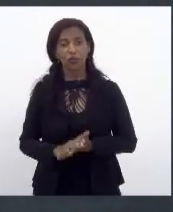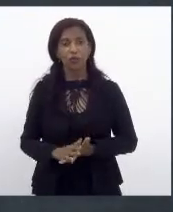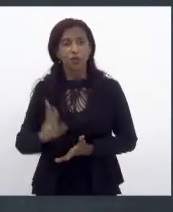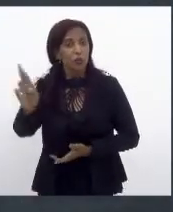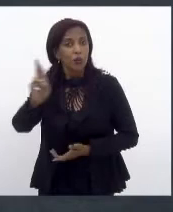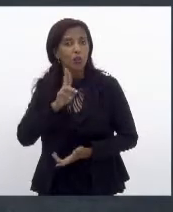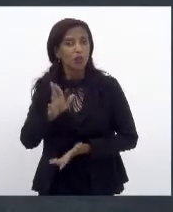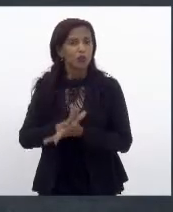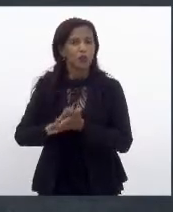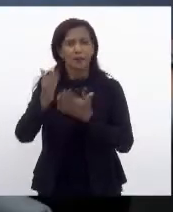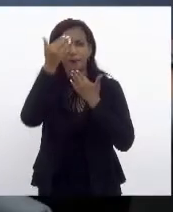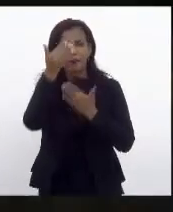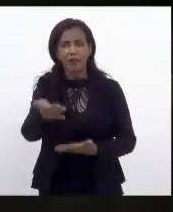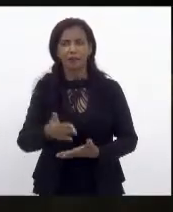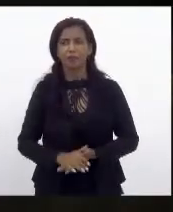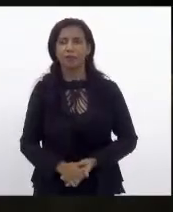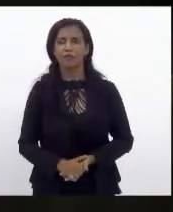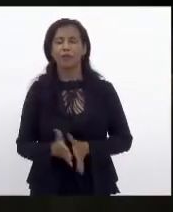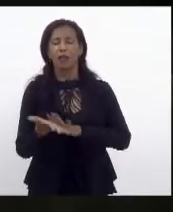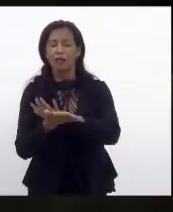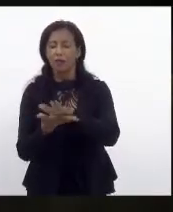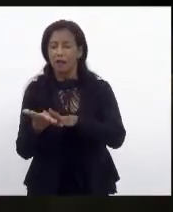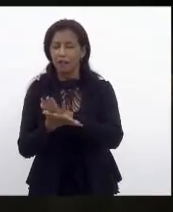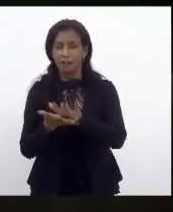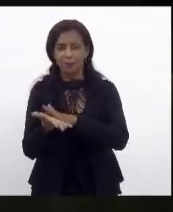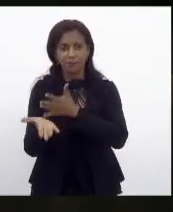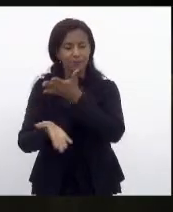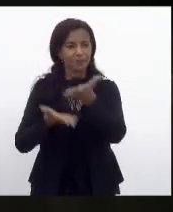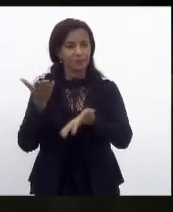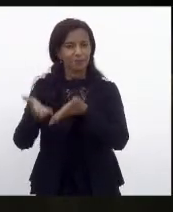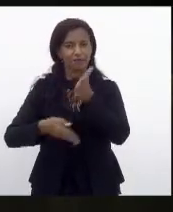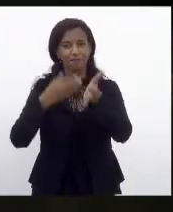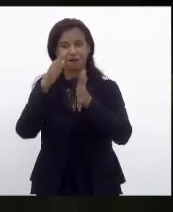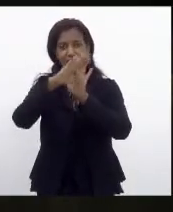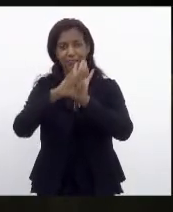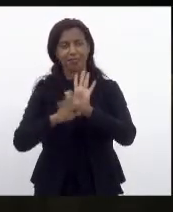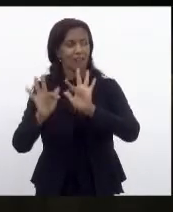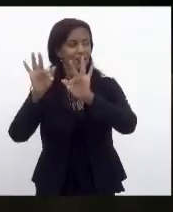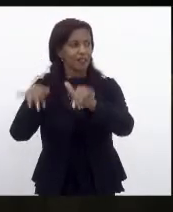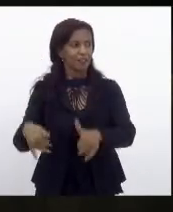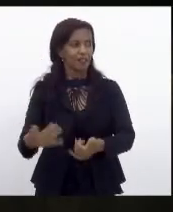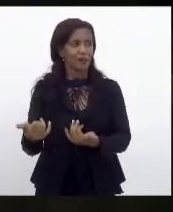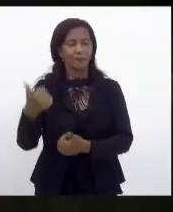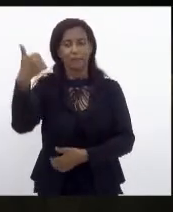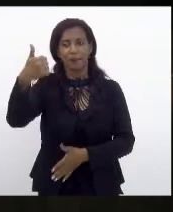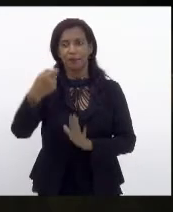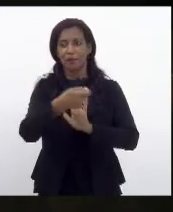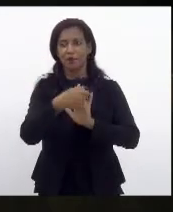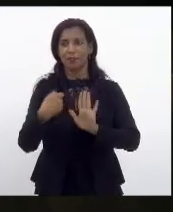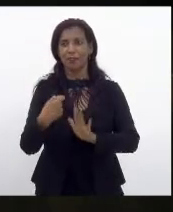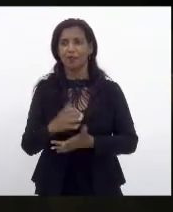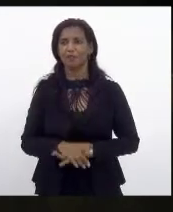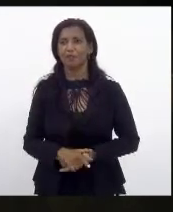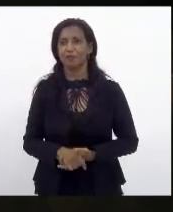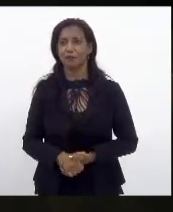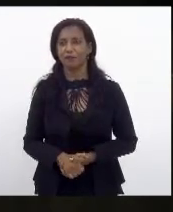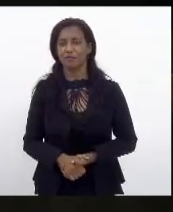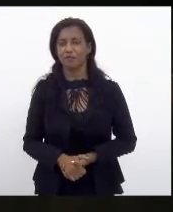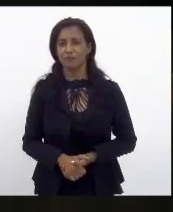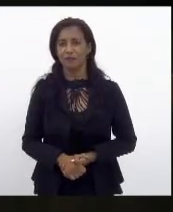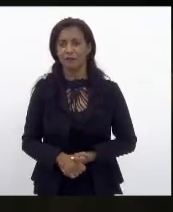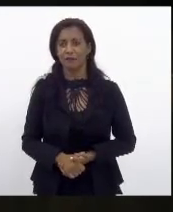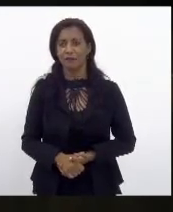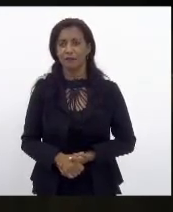não respondeu. Obrigado, presidente. Nada mais havendo a tratar, na ordem do dia, passa o expediente final. O primeiro orador inscrito é o nobre deputado